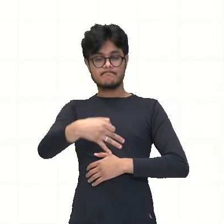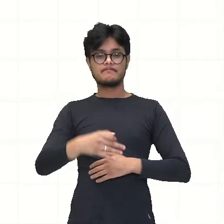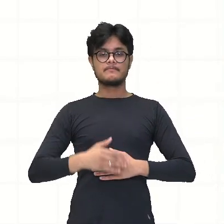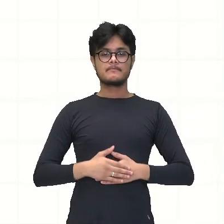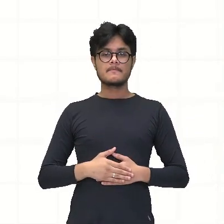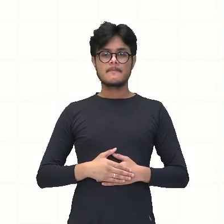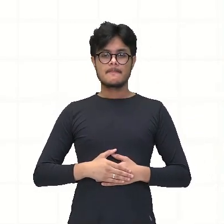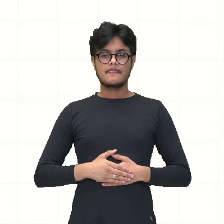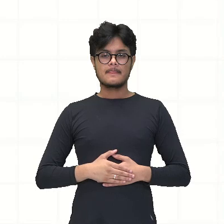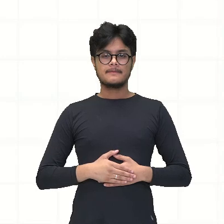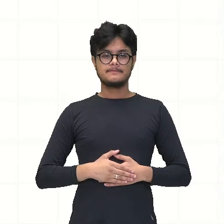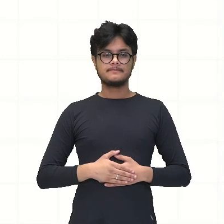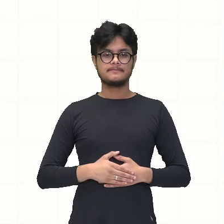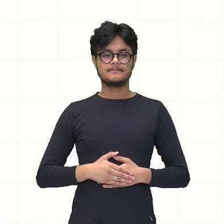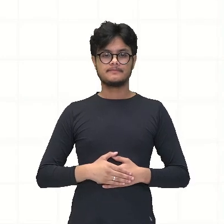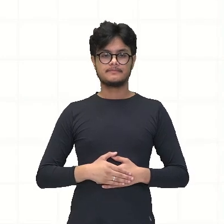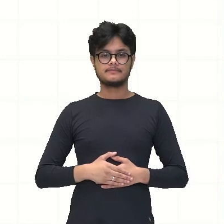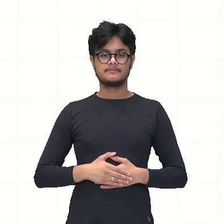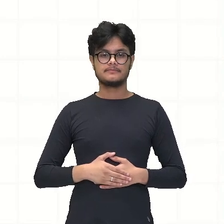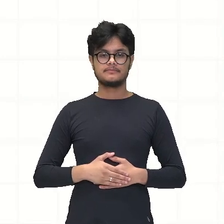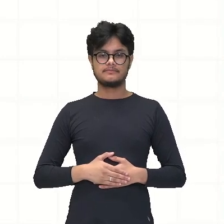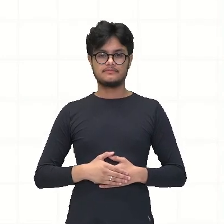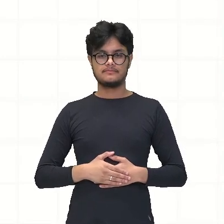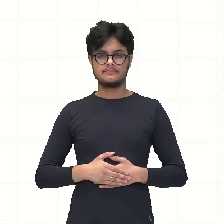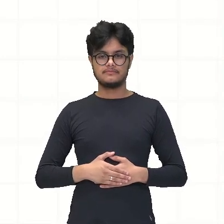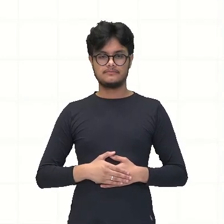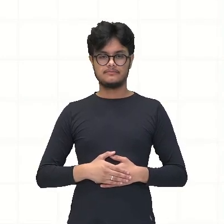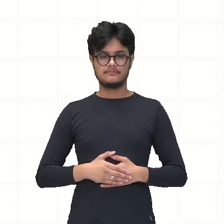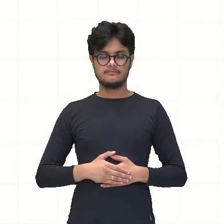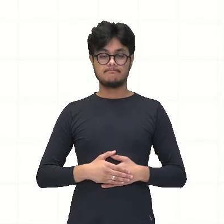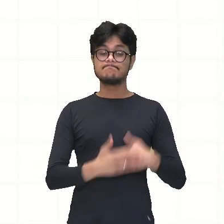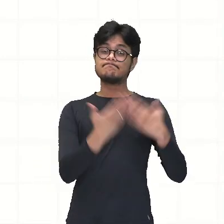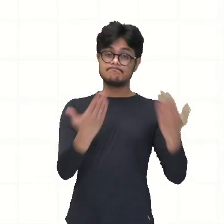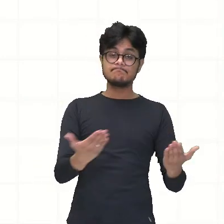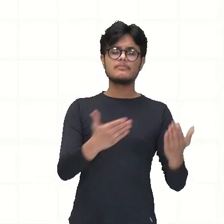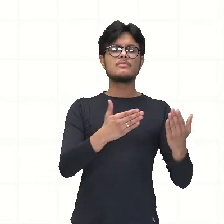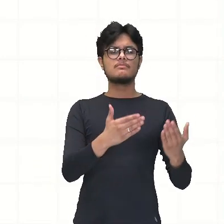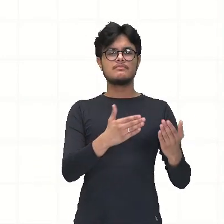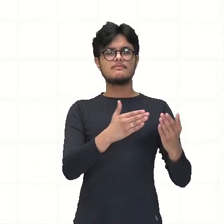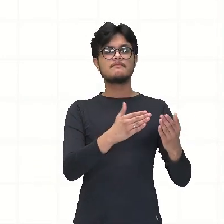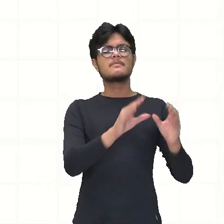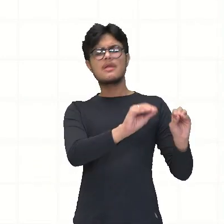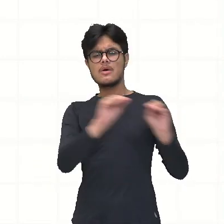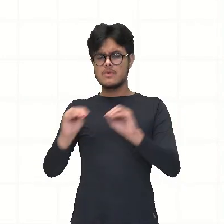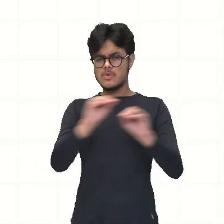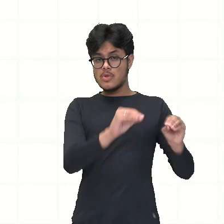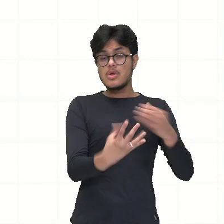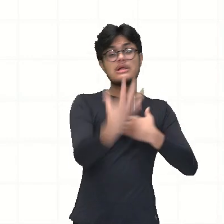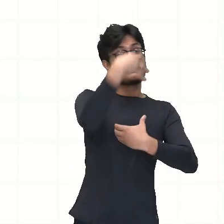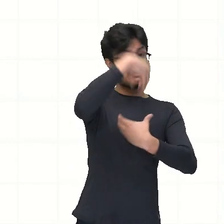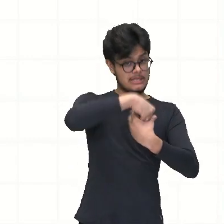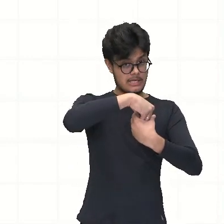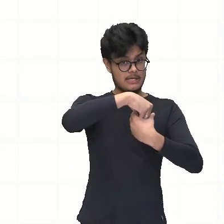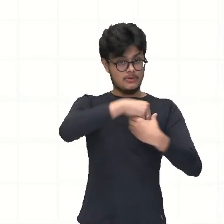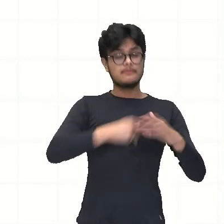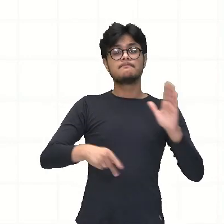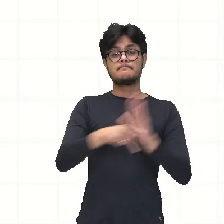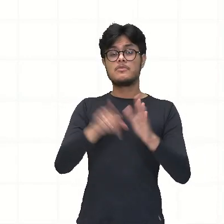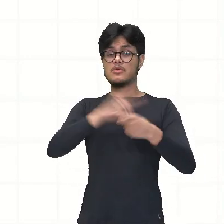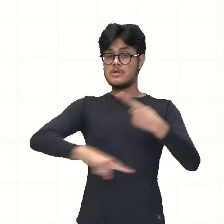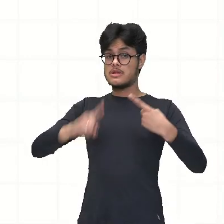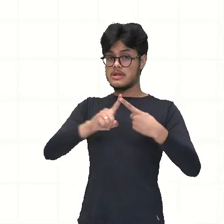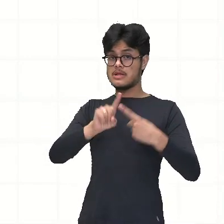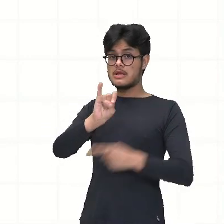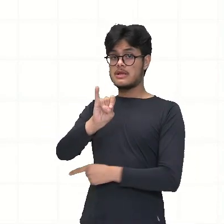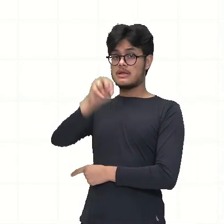esse movimento, esse deslocamento, né? Ele recebe o nome de migração interna, certo?